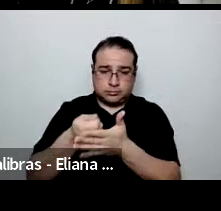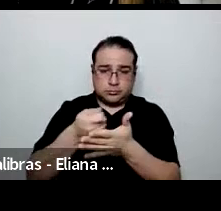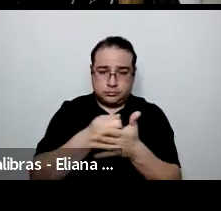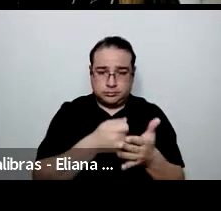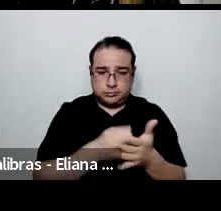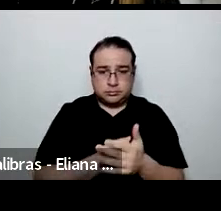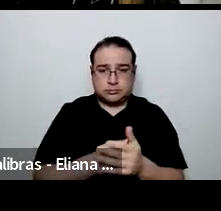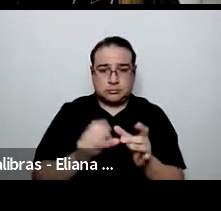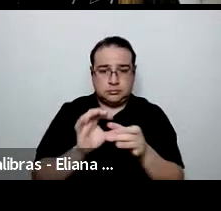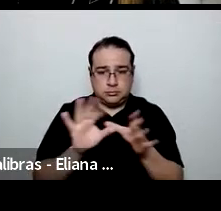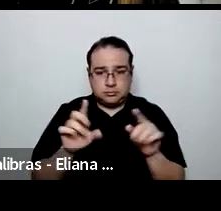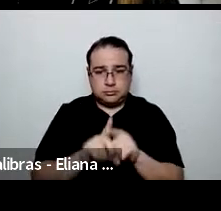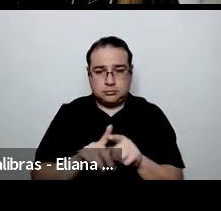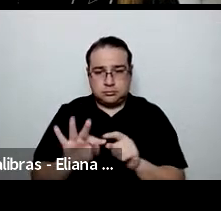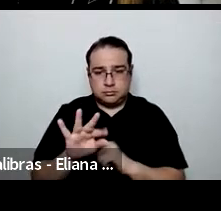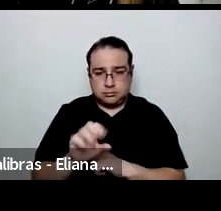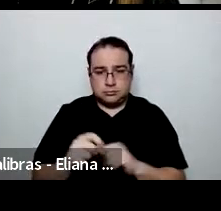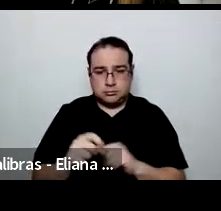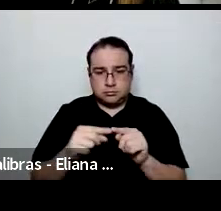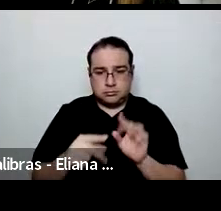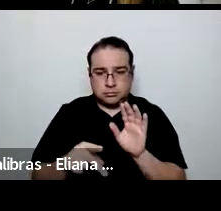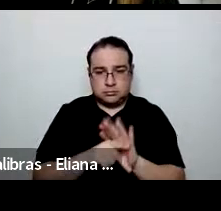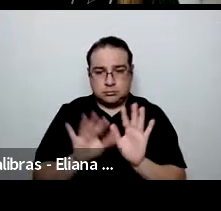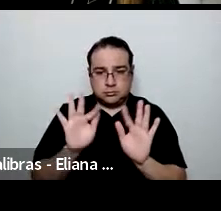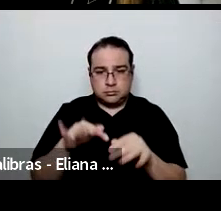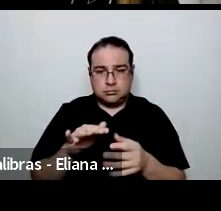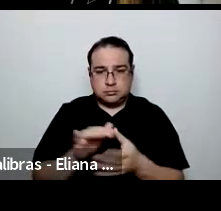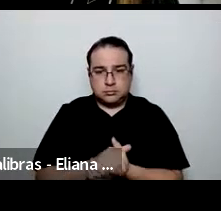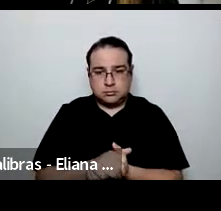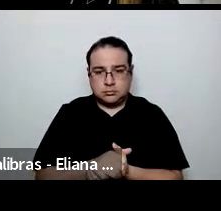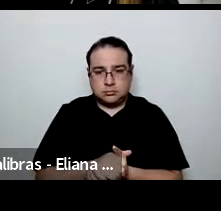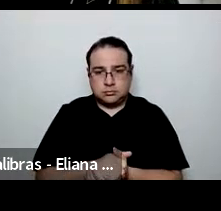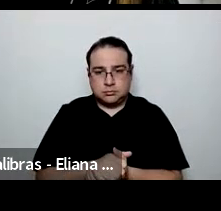foram declarados na prestação de contas final